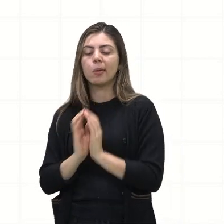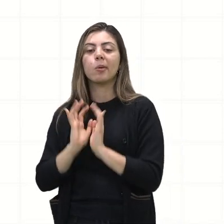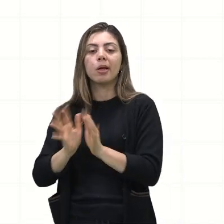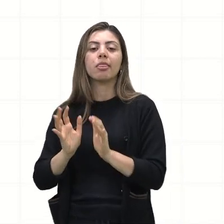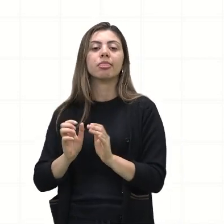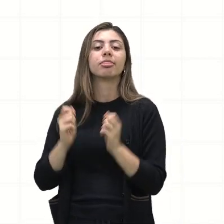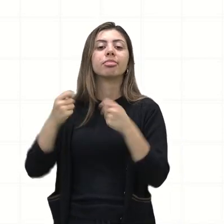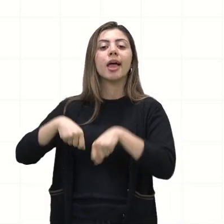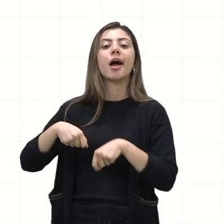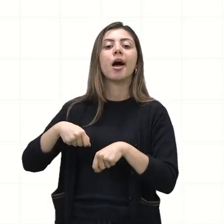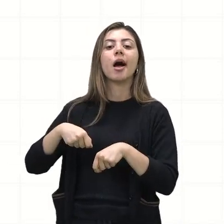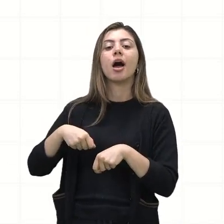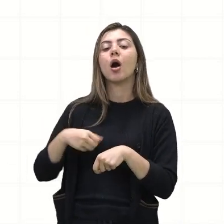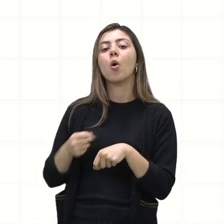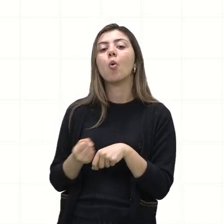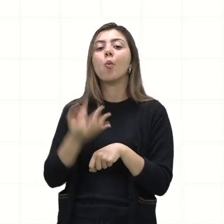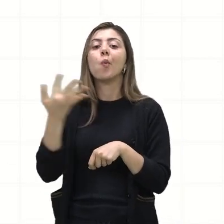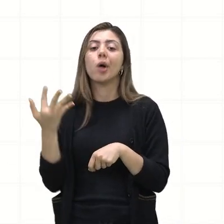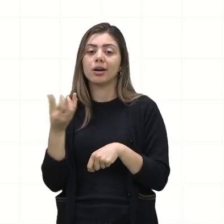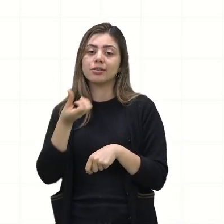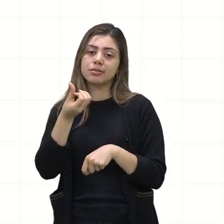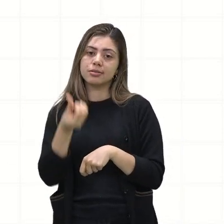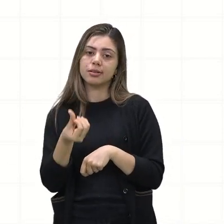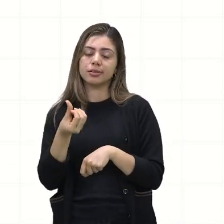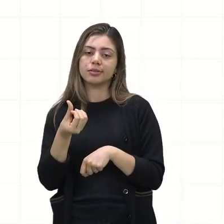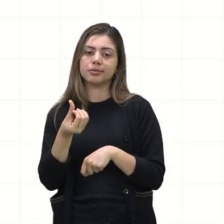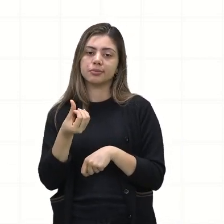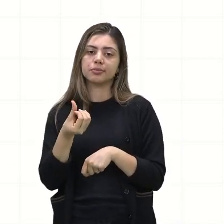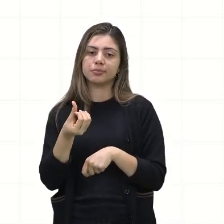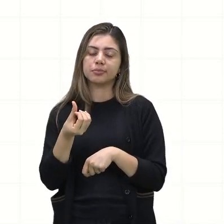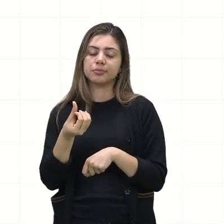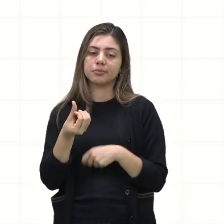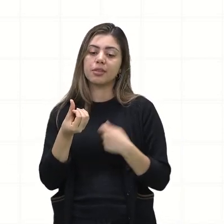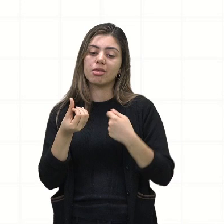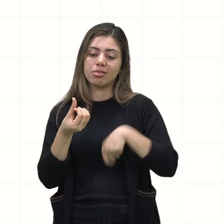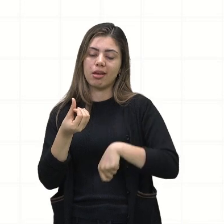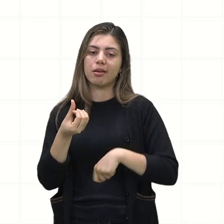aqui 6 possibilidades.